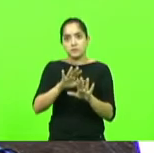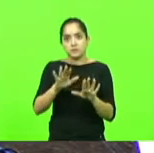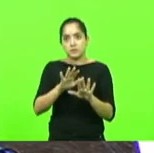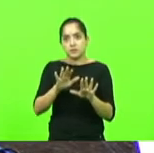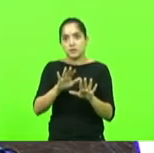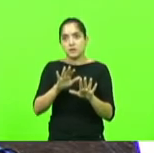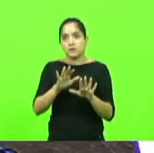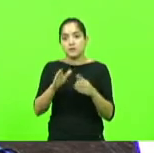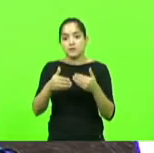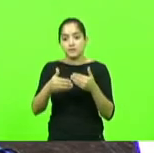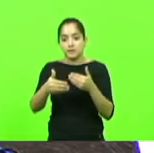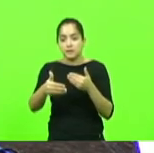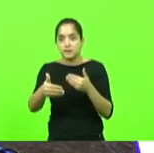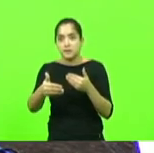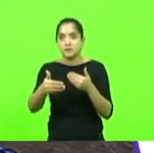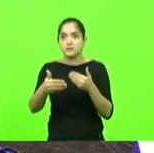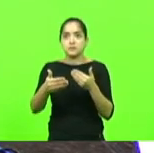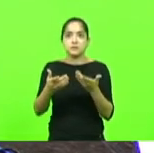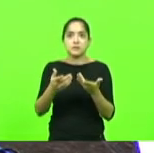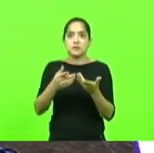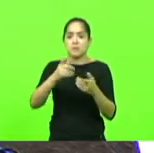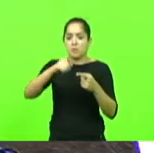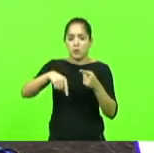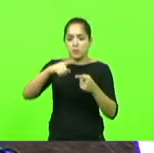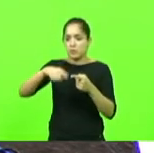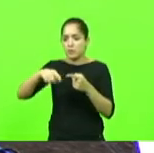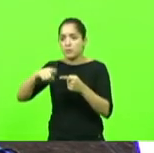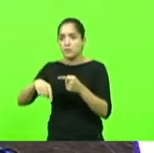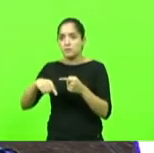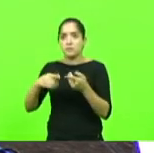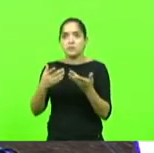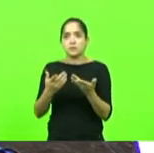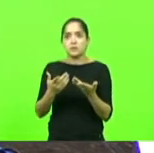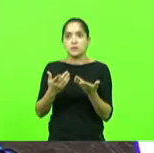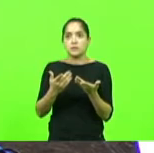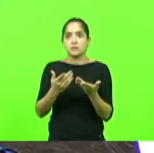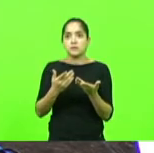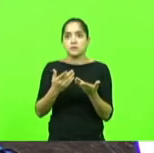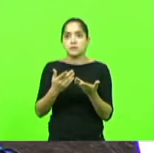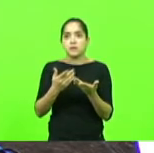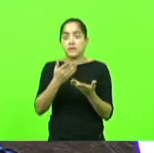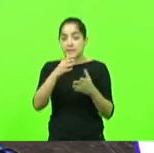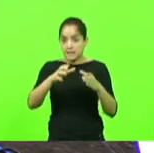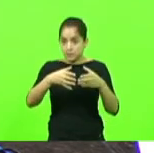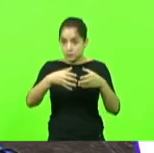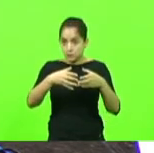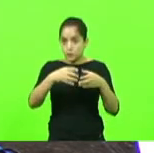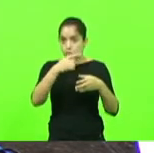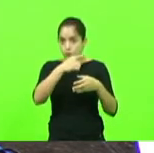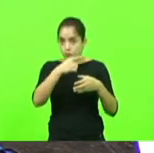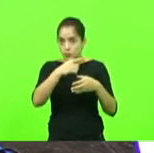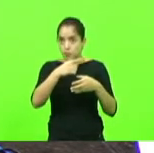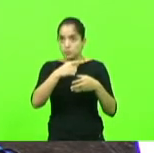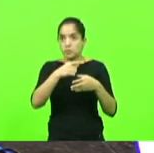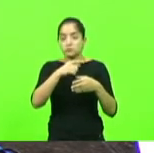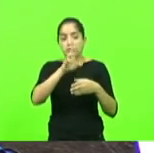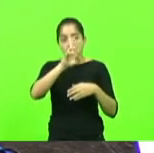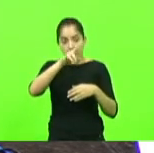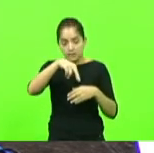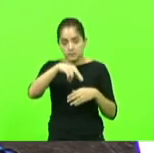tendência é daqui a pouco tu não poder mais comer churrasco, essa é a verdade. E o pessoal lá do clube, lá, eles têm razão em ficar preocupados